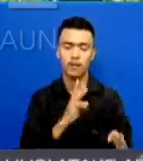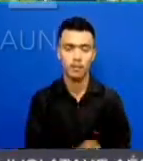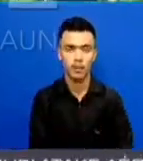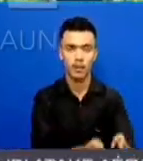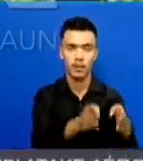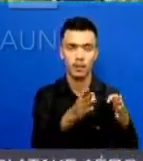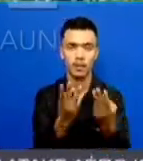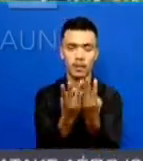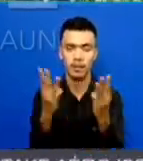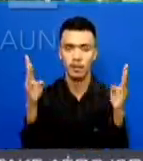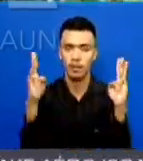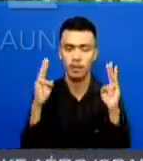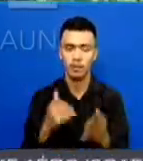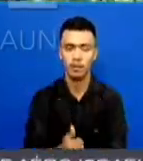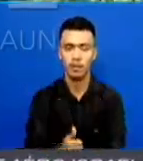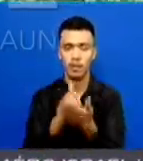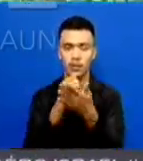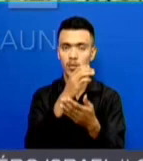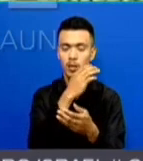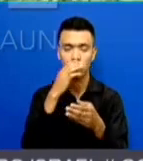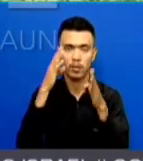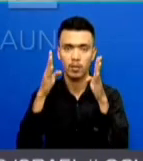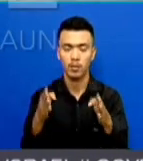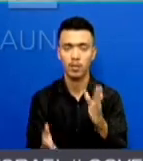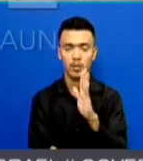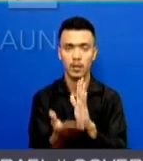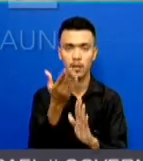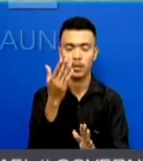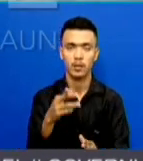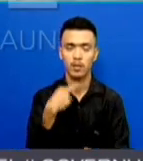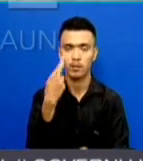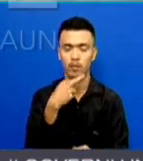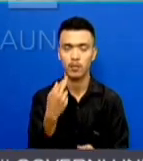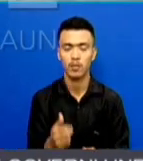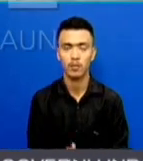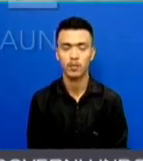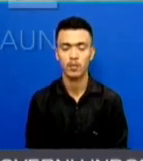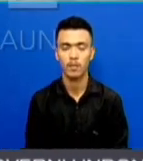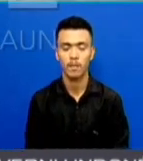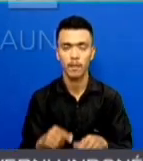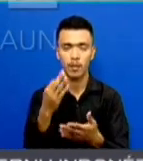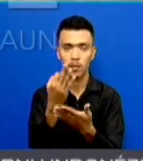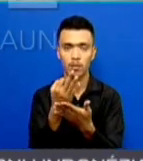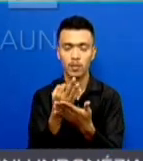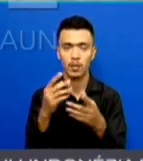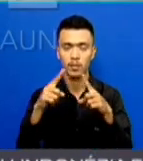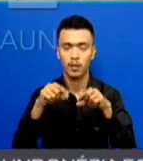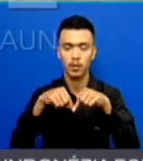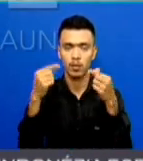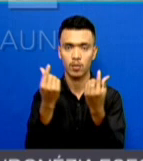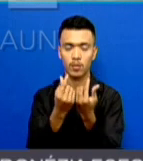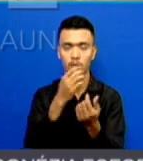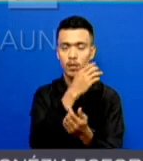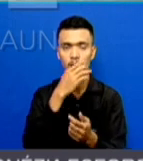no barragem onde contribui ba agricultor hasae produção. Subsidio de ne, ba itine grupo agricultor sira, e território para bel